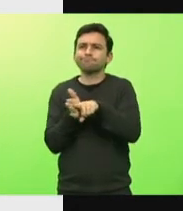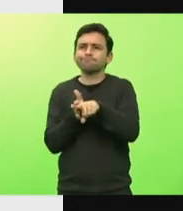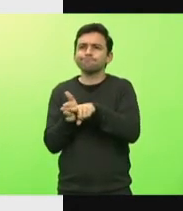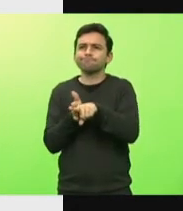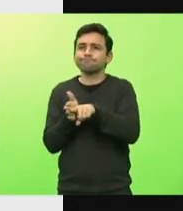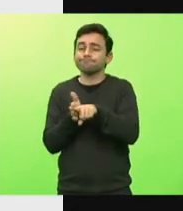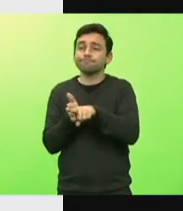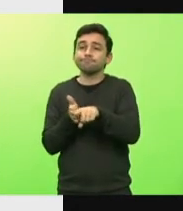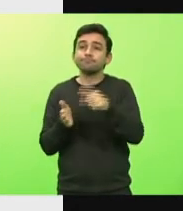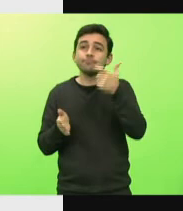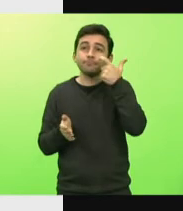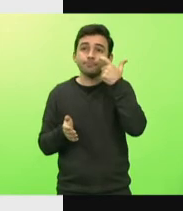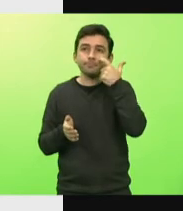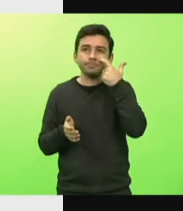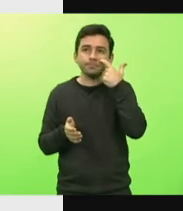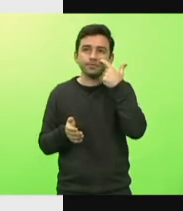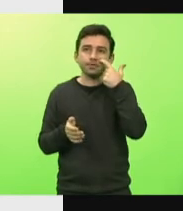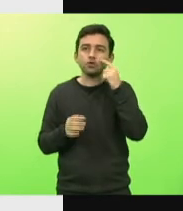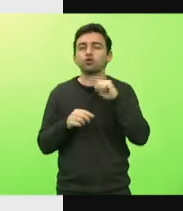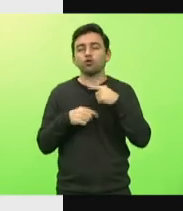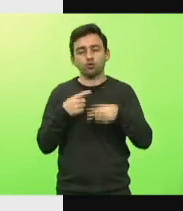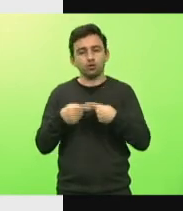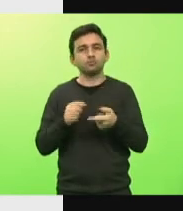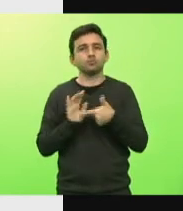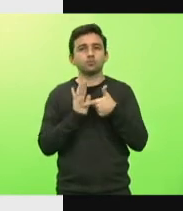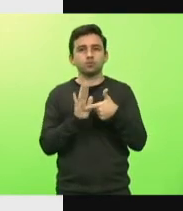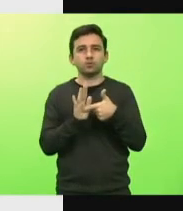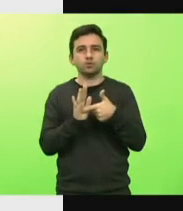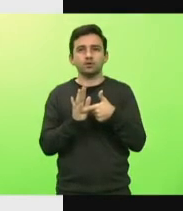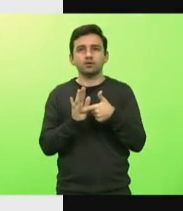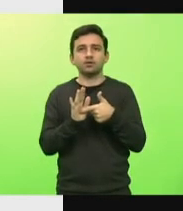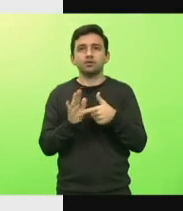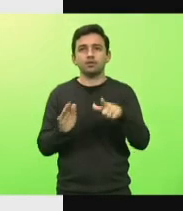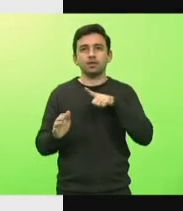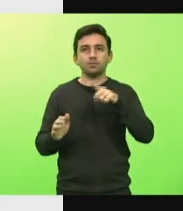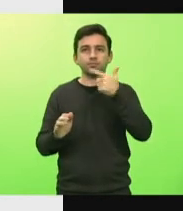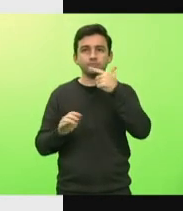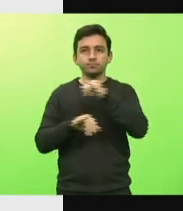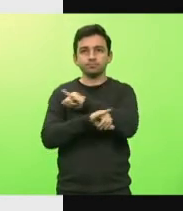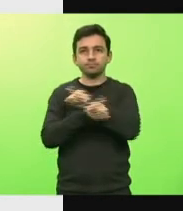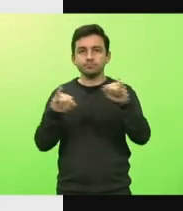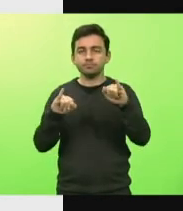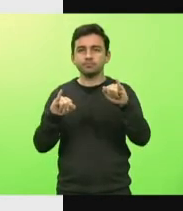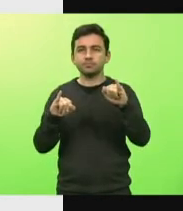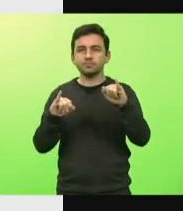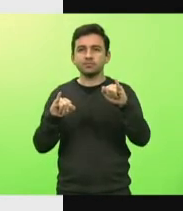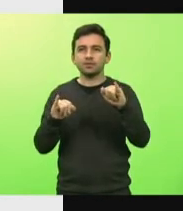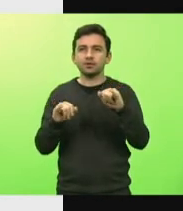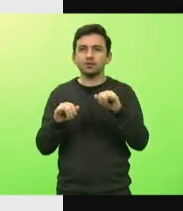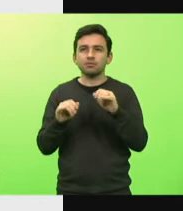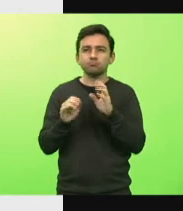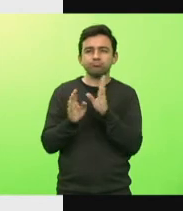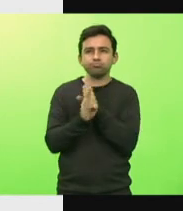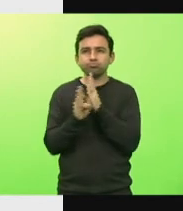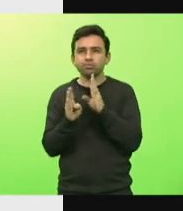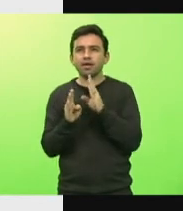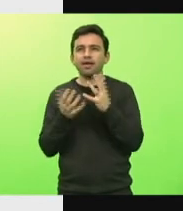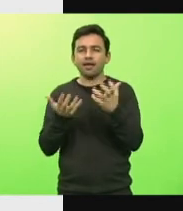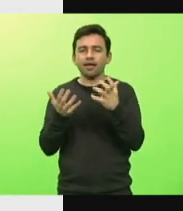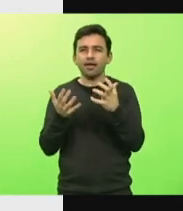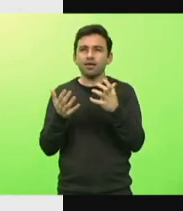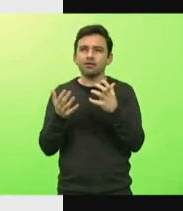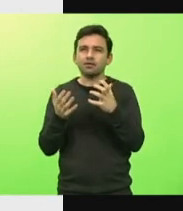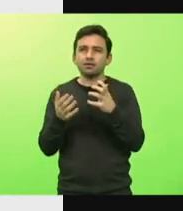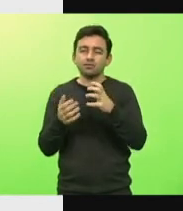nós levamos lá, como está escrito ali, considerando a notícia de que, para driblar a determinação federal,